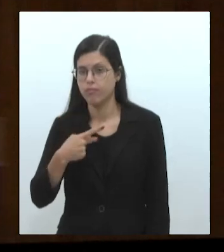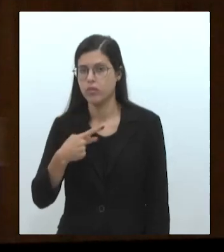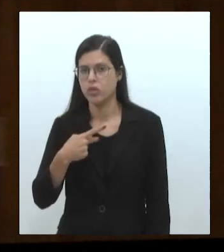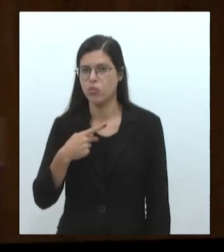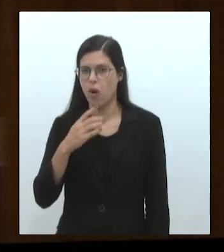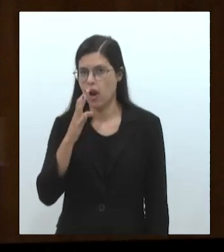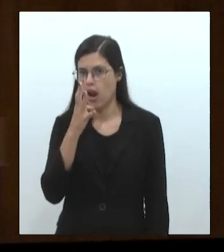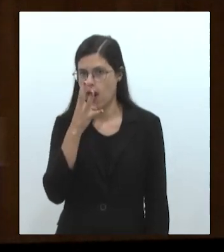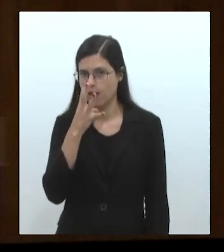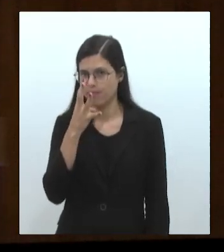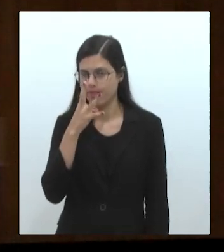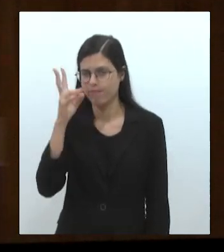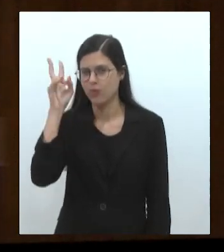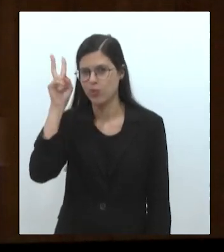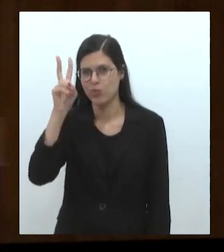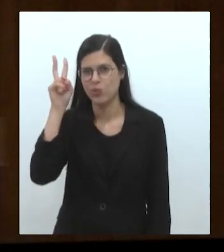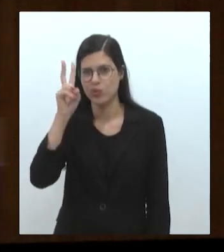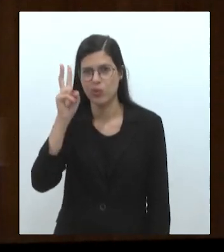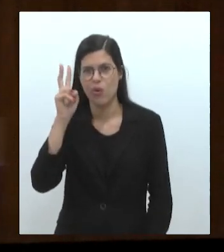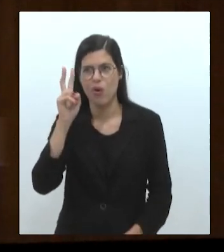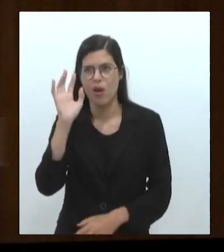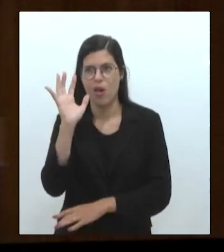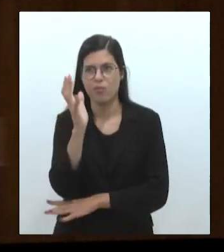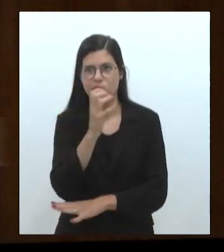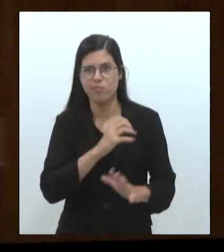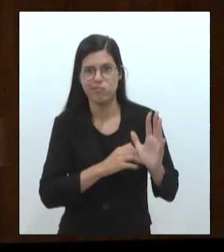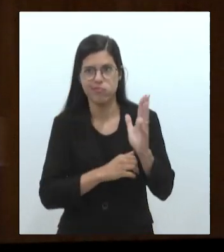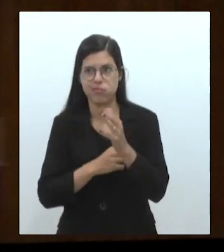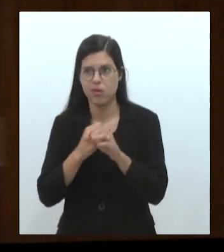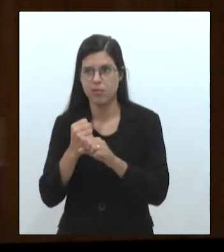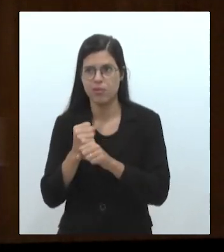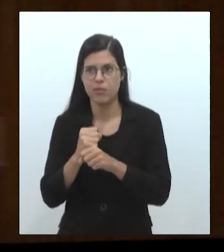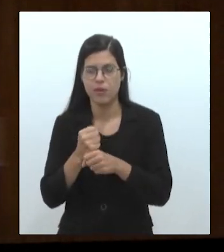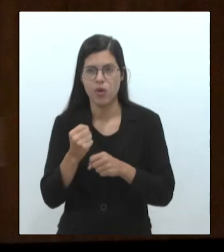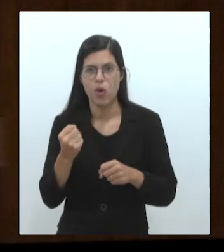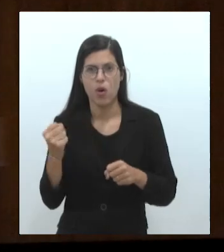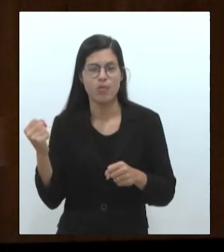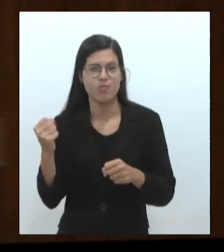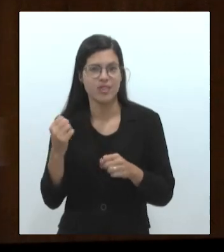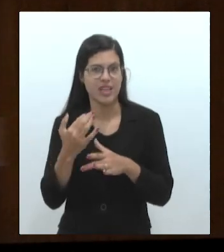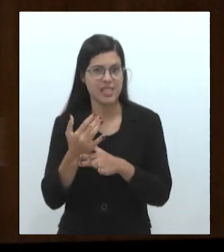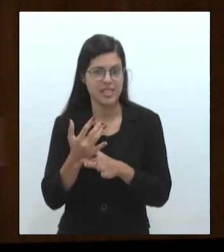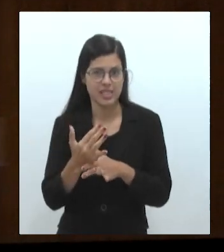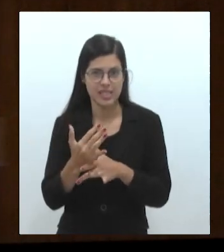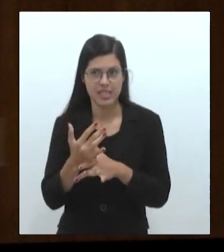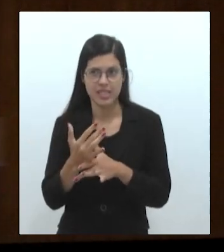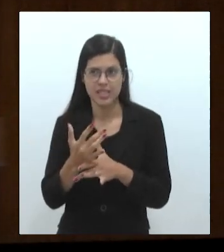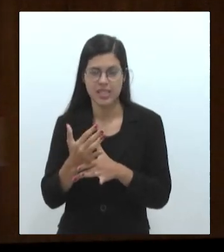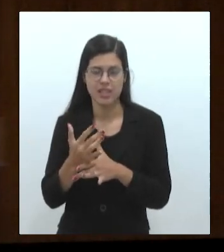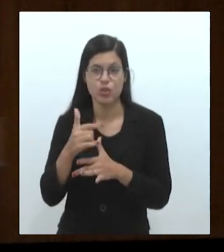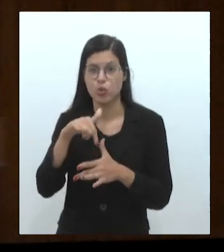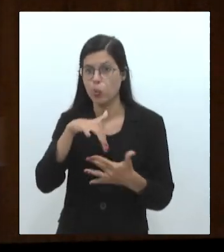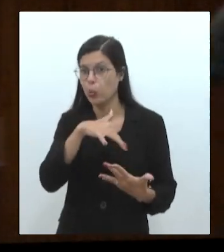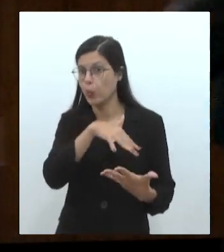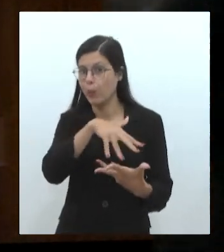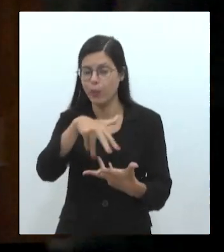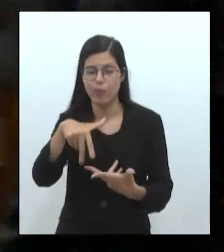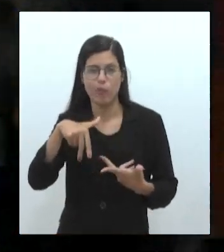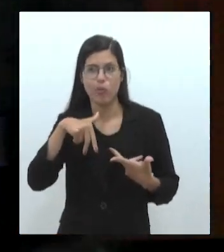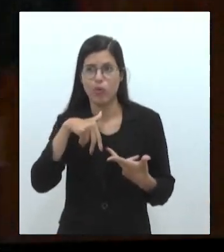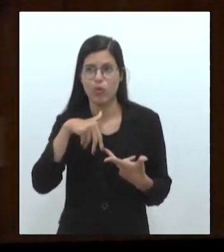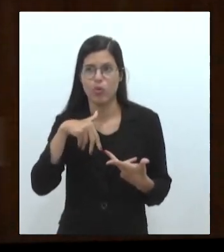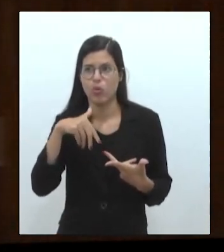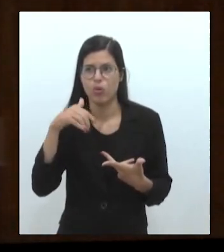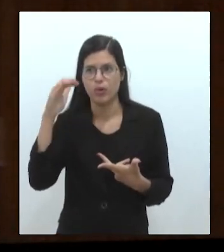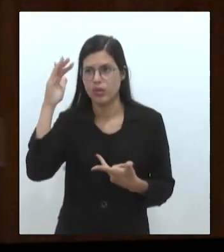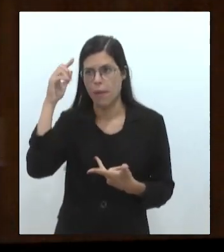histórico da maior floresta urbana do mundo, eu não tinha imaginado essa